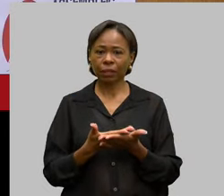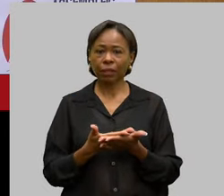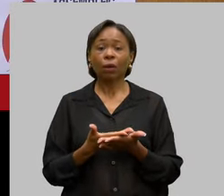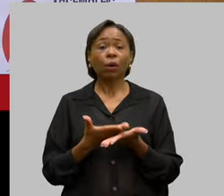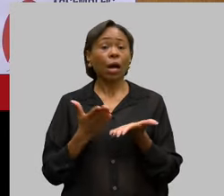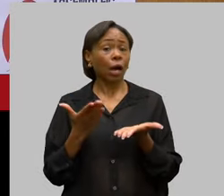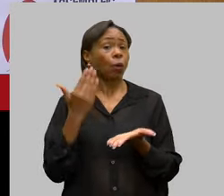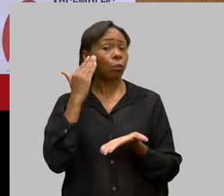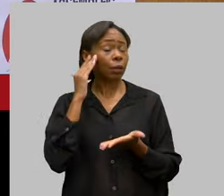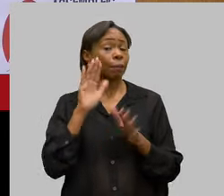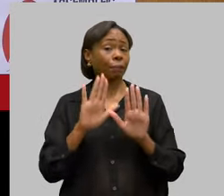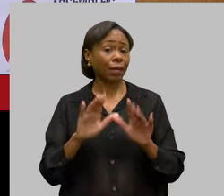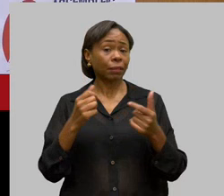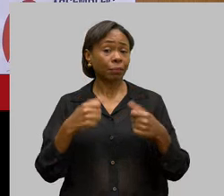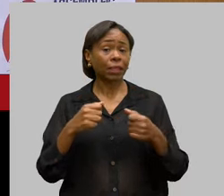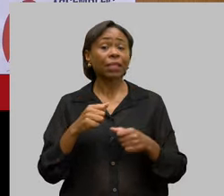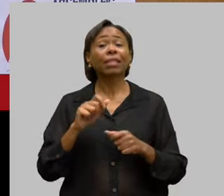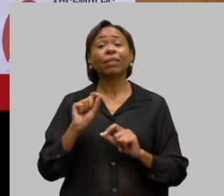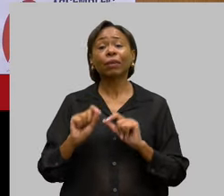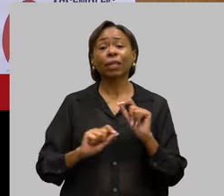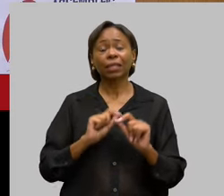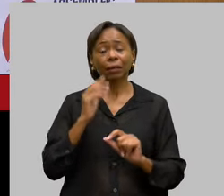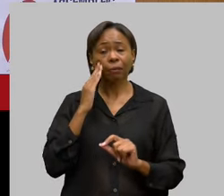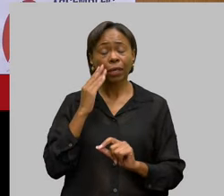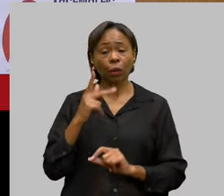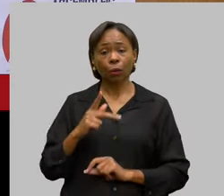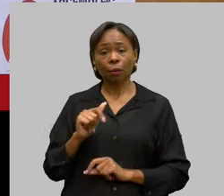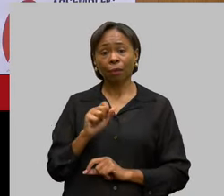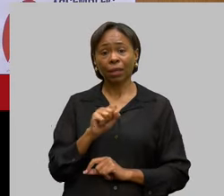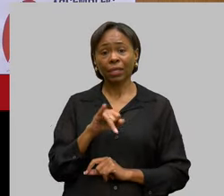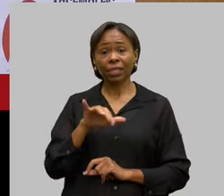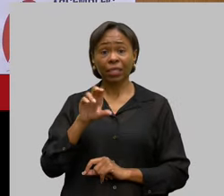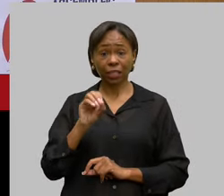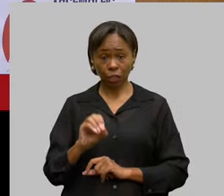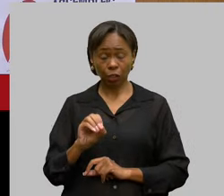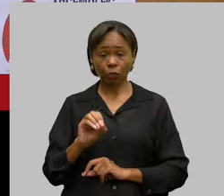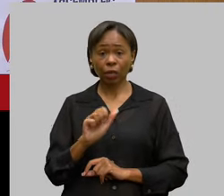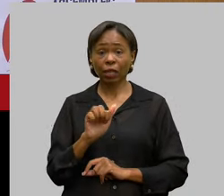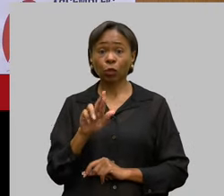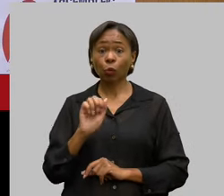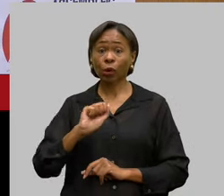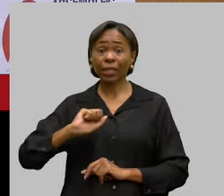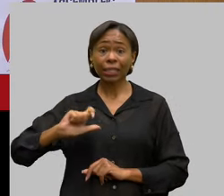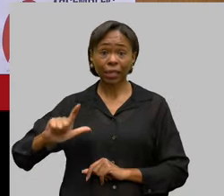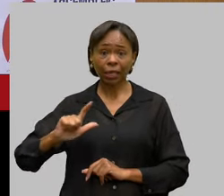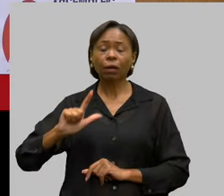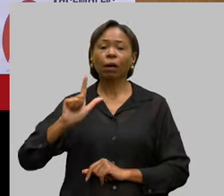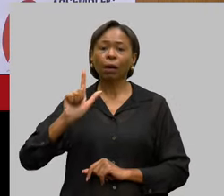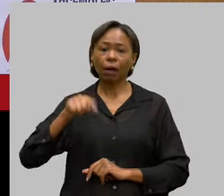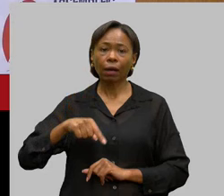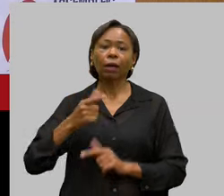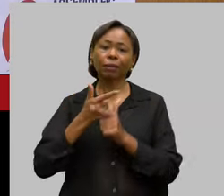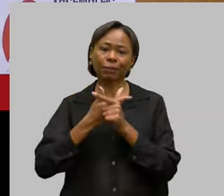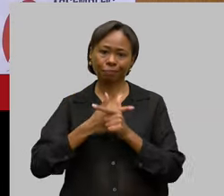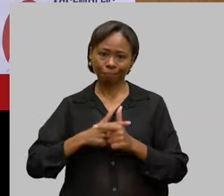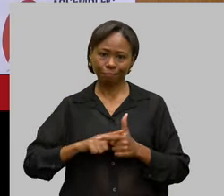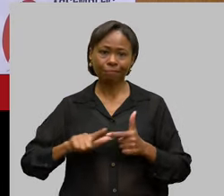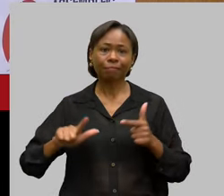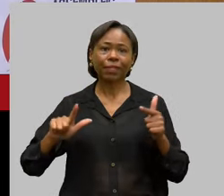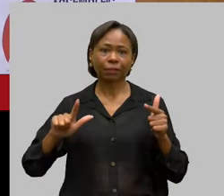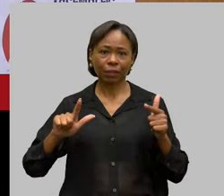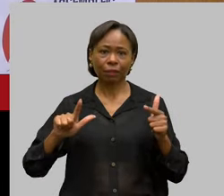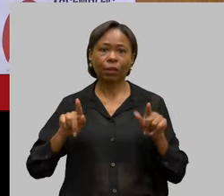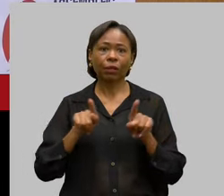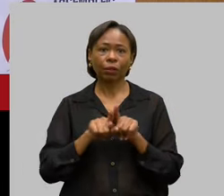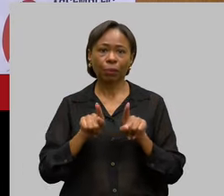gente precisa entender que o passivo atuarial ele é sensível e ele é sensível a várias coisas dentre essas coisas ele é muito sensível à